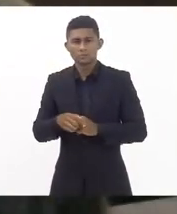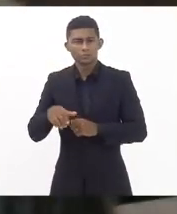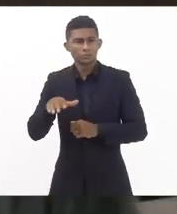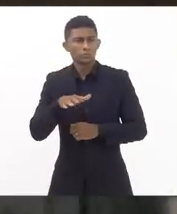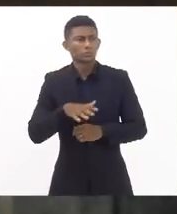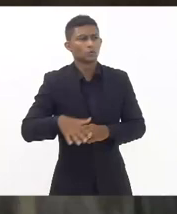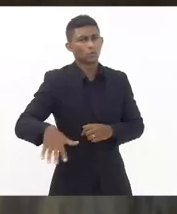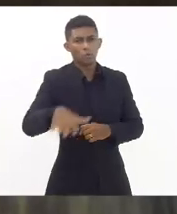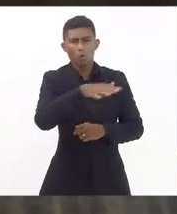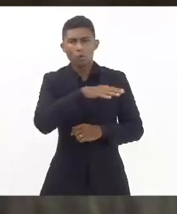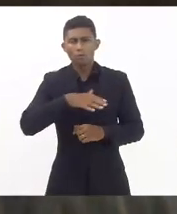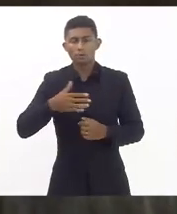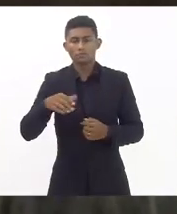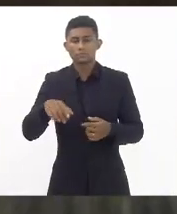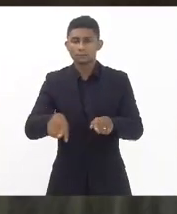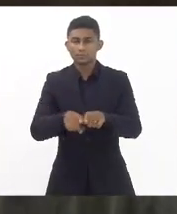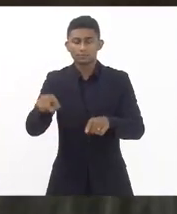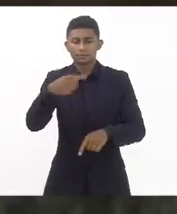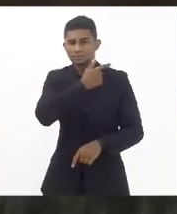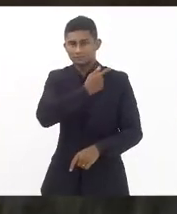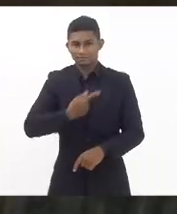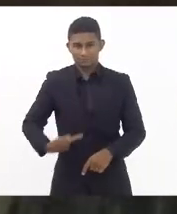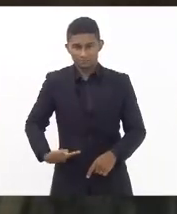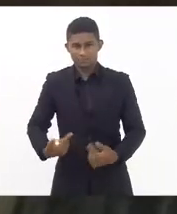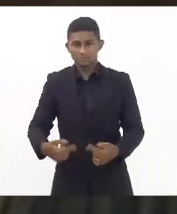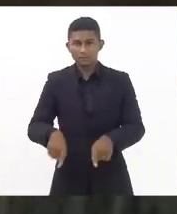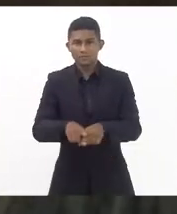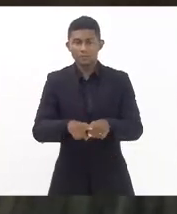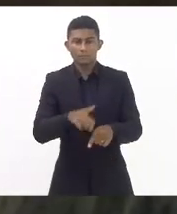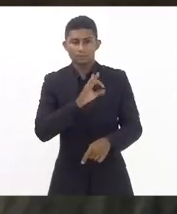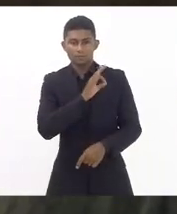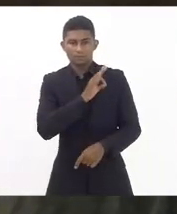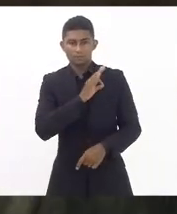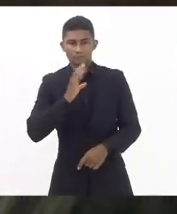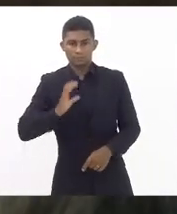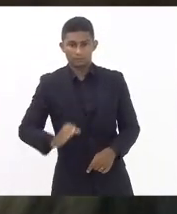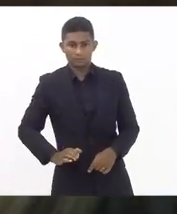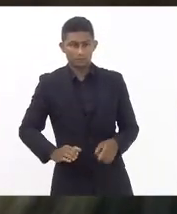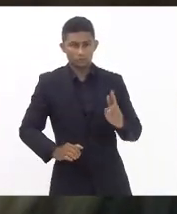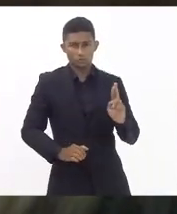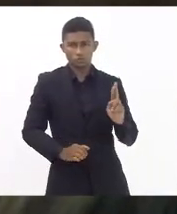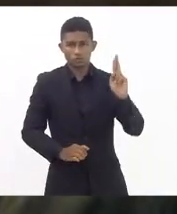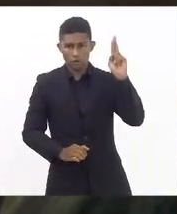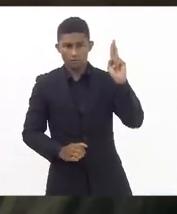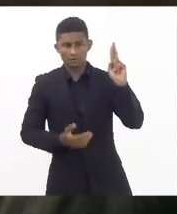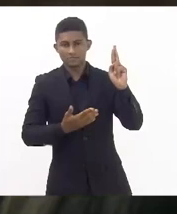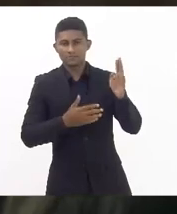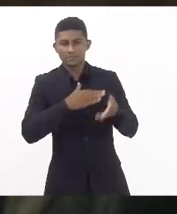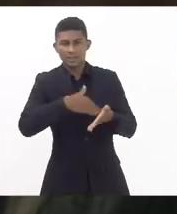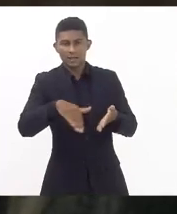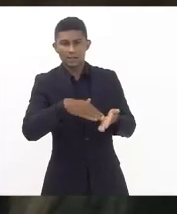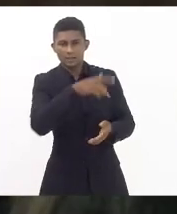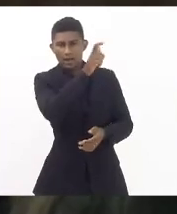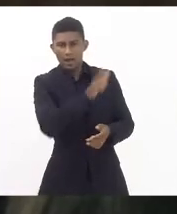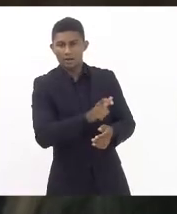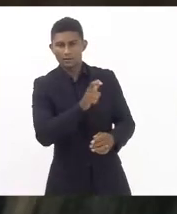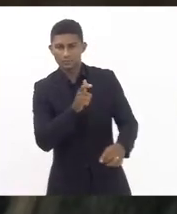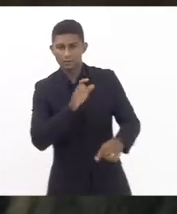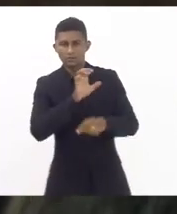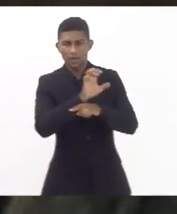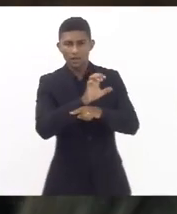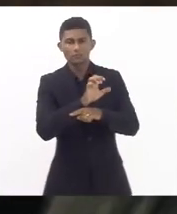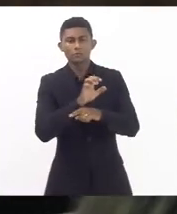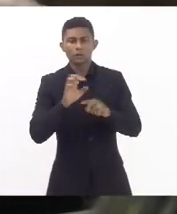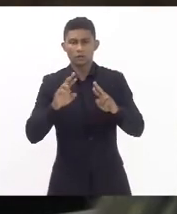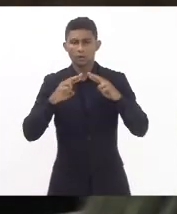sentaram com o governador e com o chefe da Polícia Civil, o secretário de Estado da Polícia Civil, e acordaram